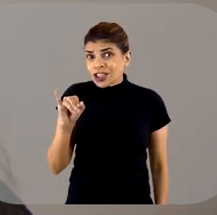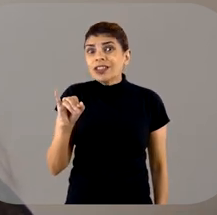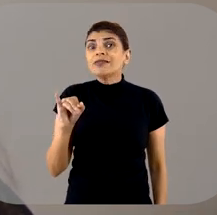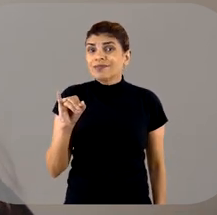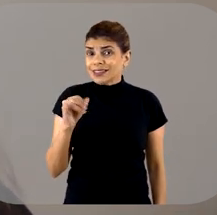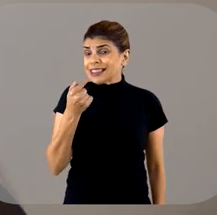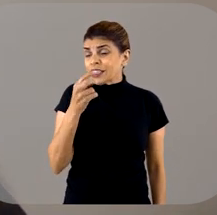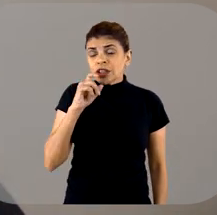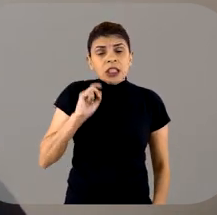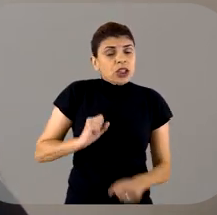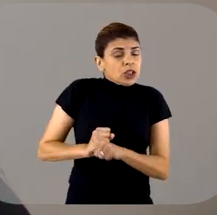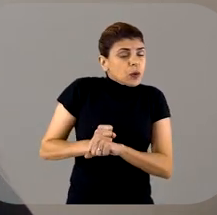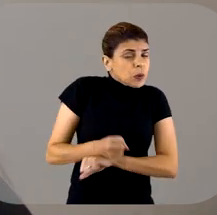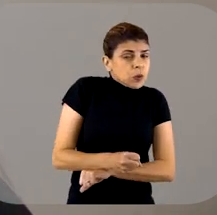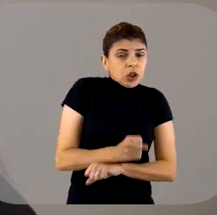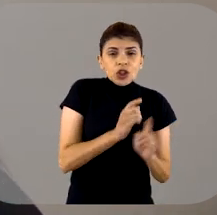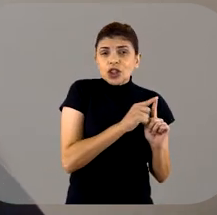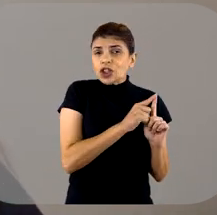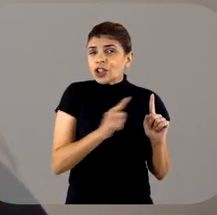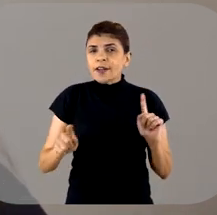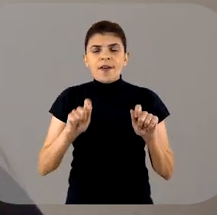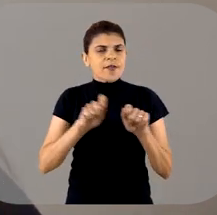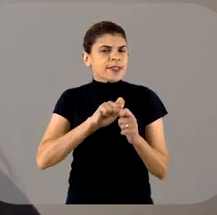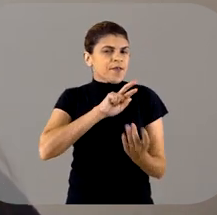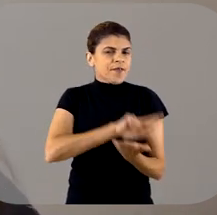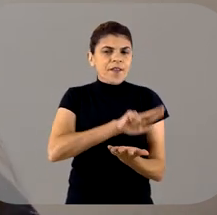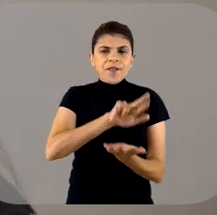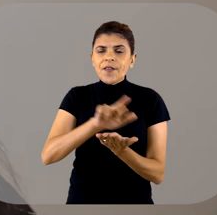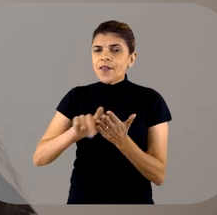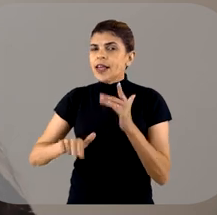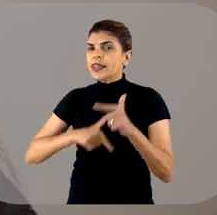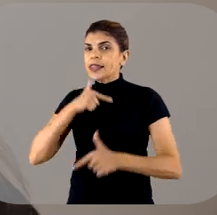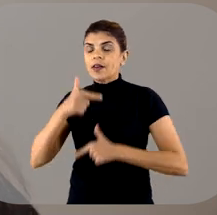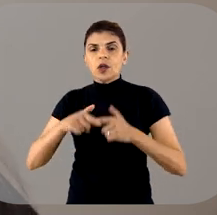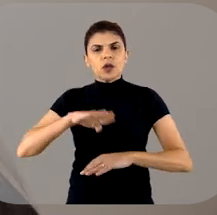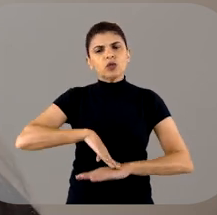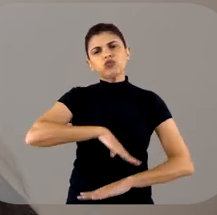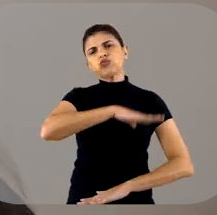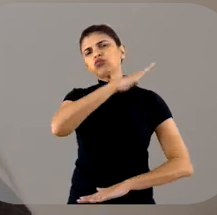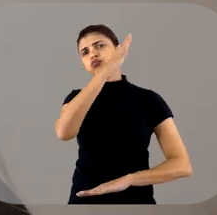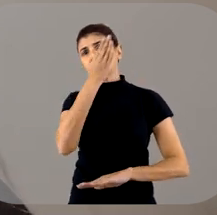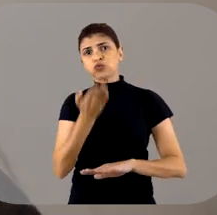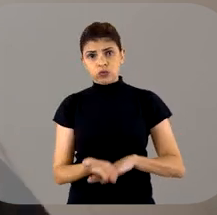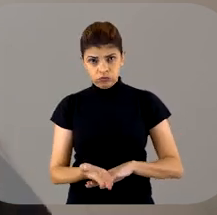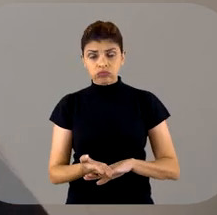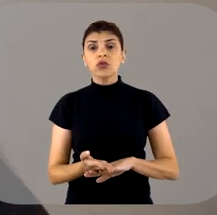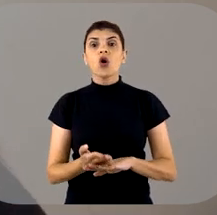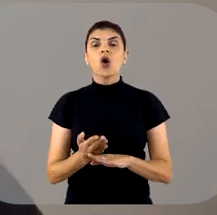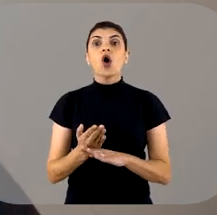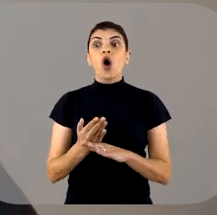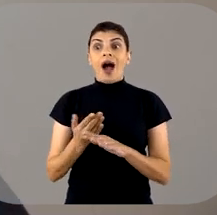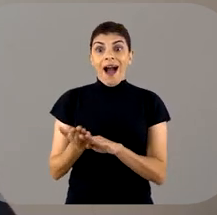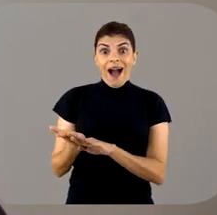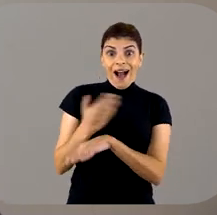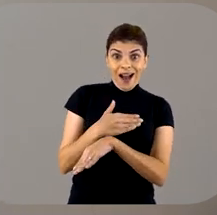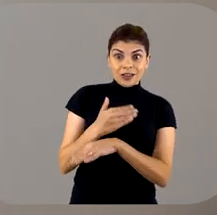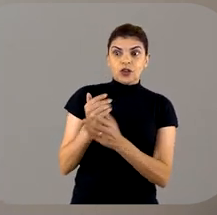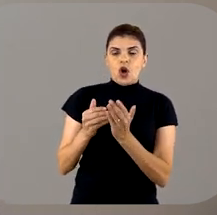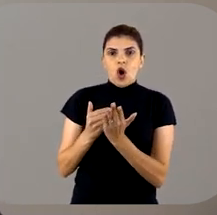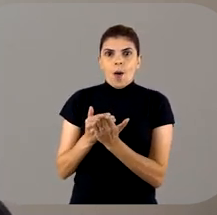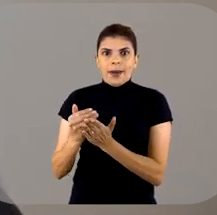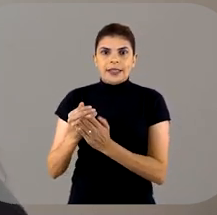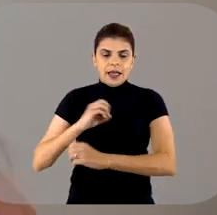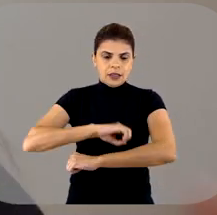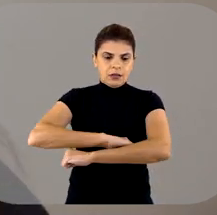por semana. E desempenhavam diversas atividades ao longo do dia, né? Eles começavam antes do